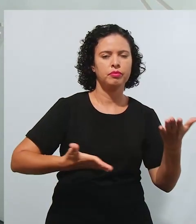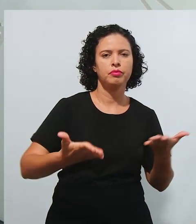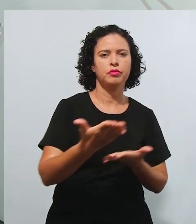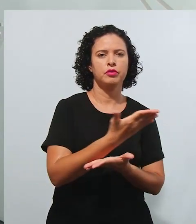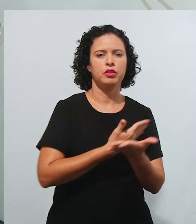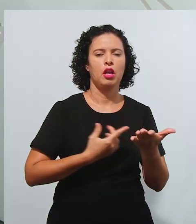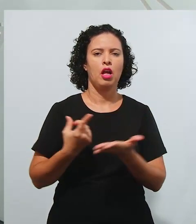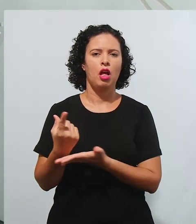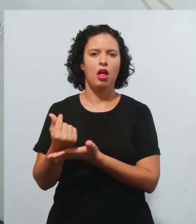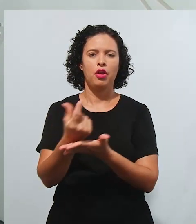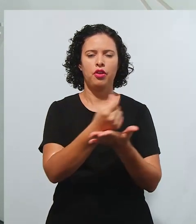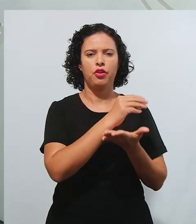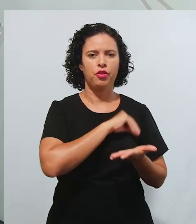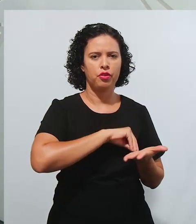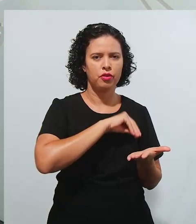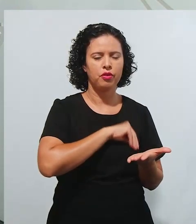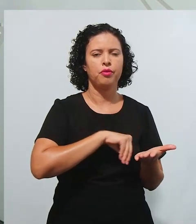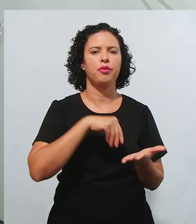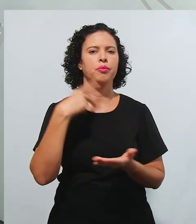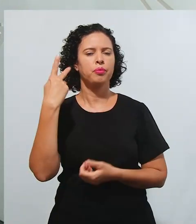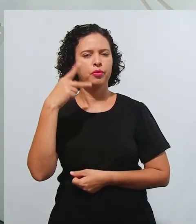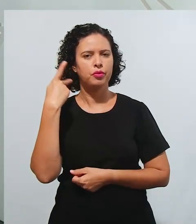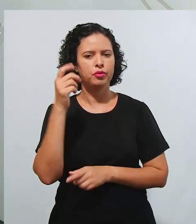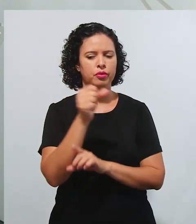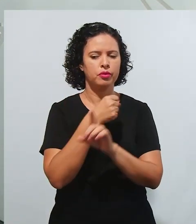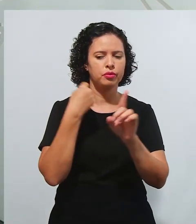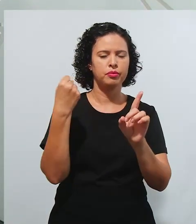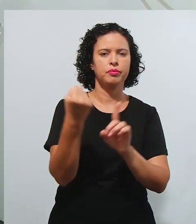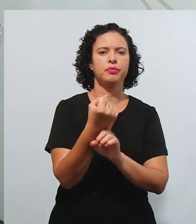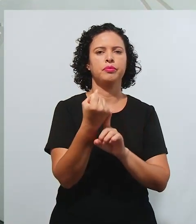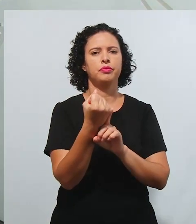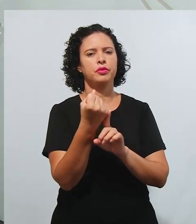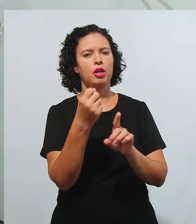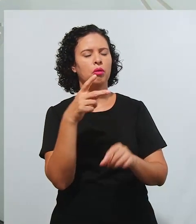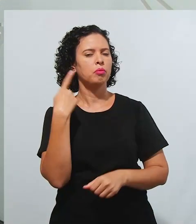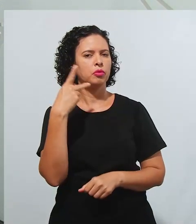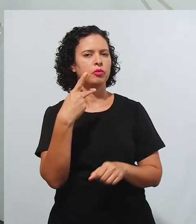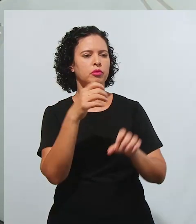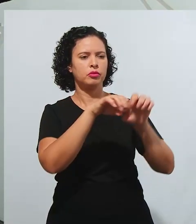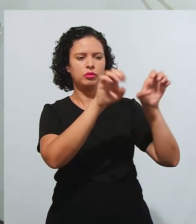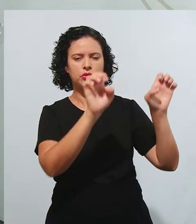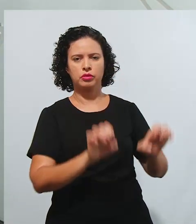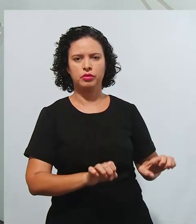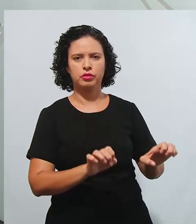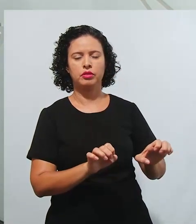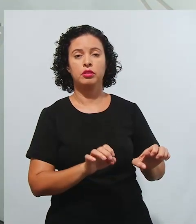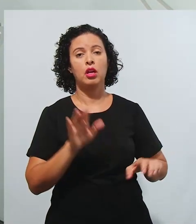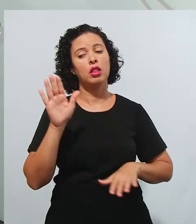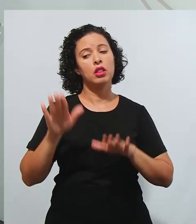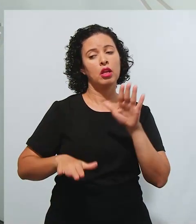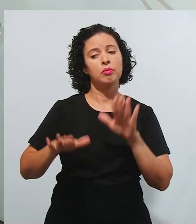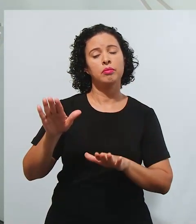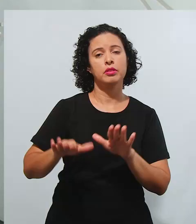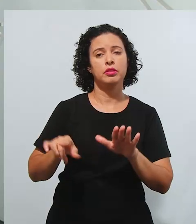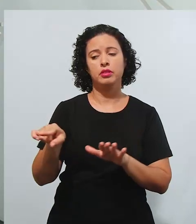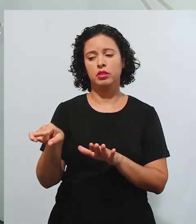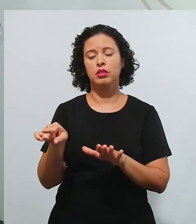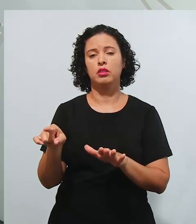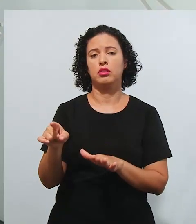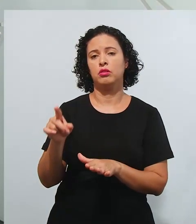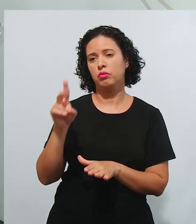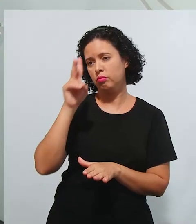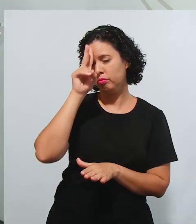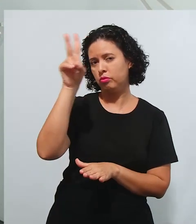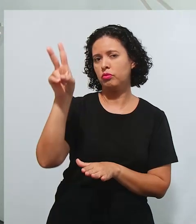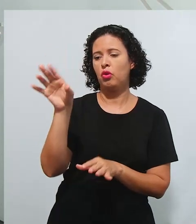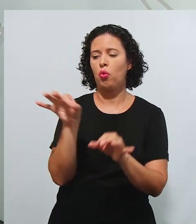renda, novas políticas sociais, novas políticas de infraestrutura. Vai depender, então, do poder de organização